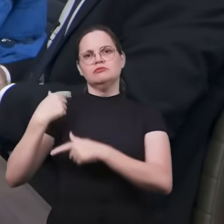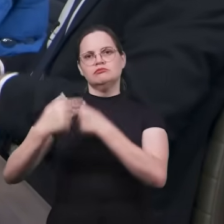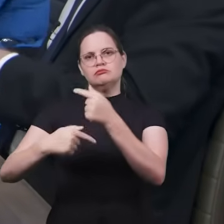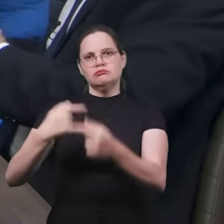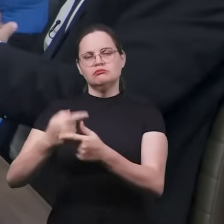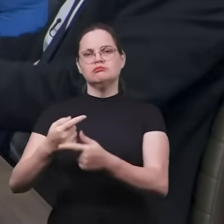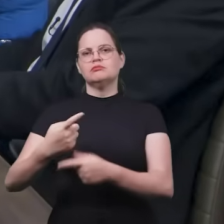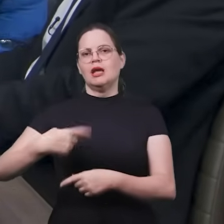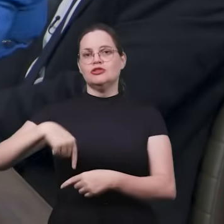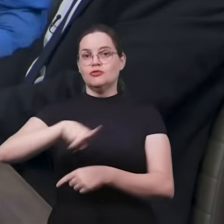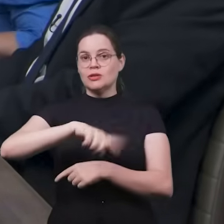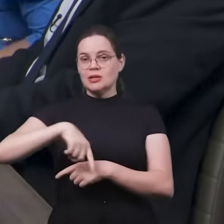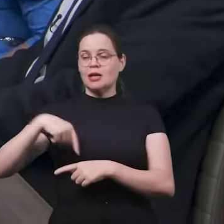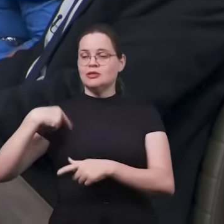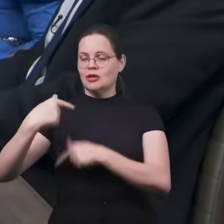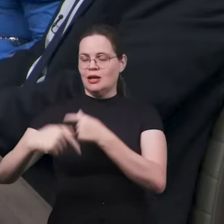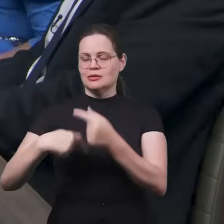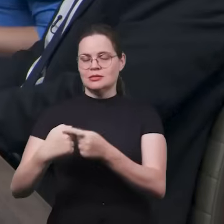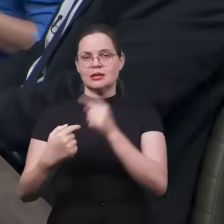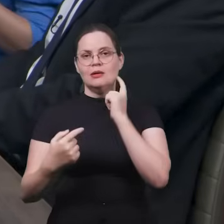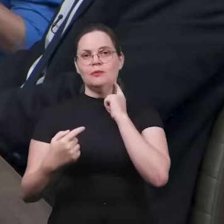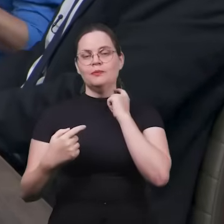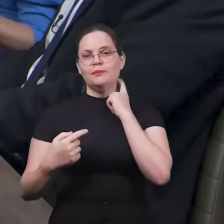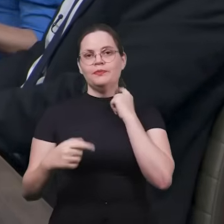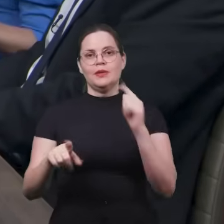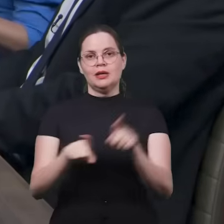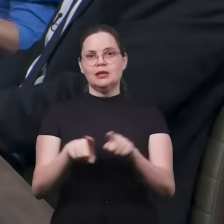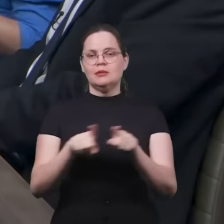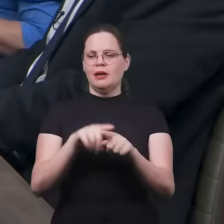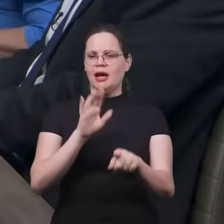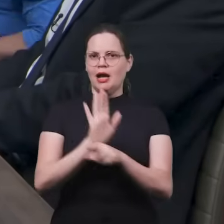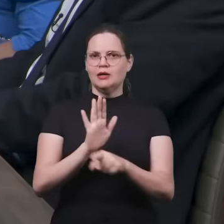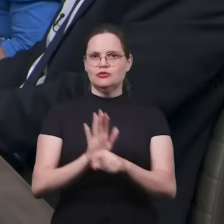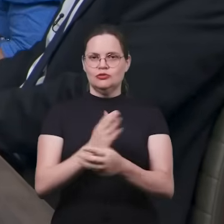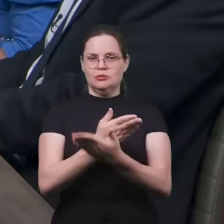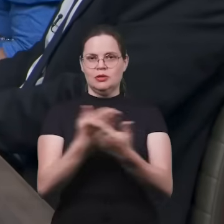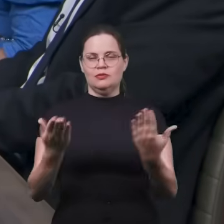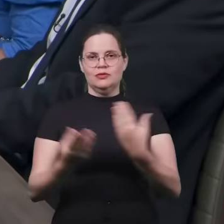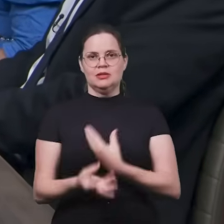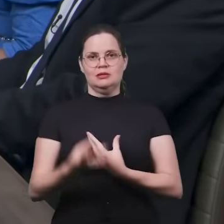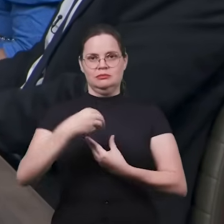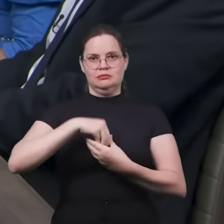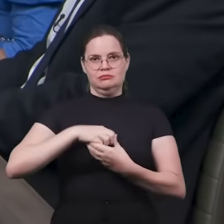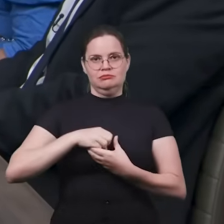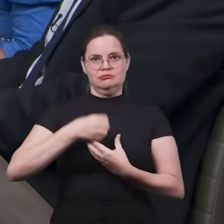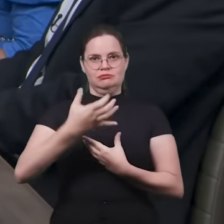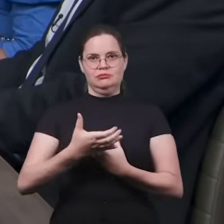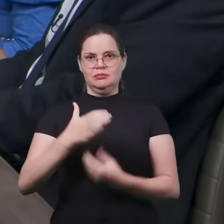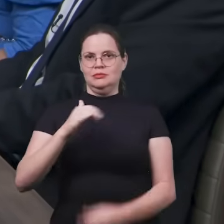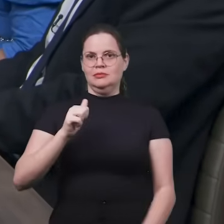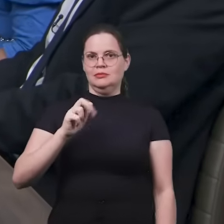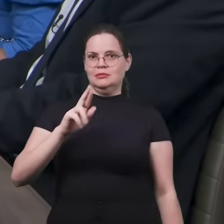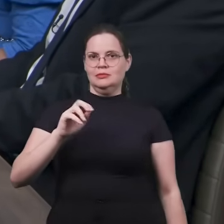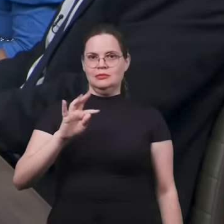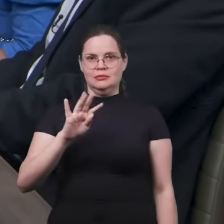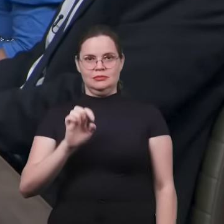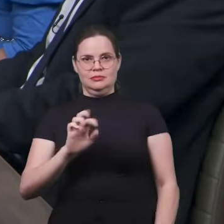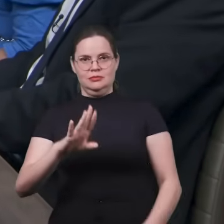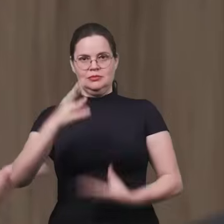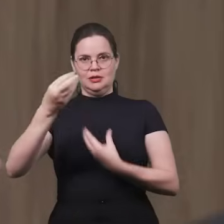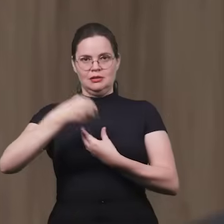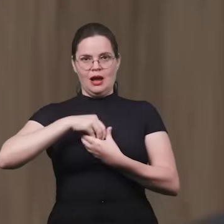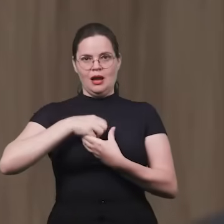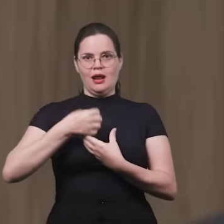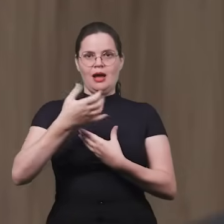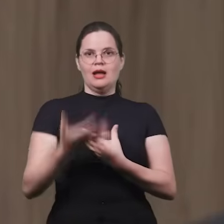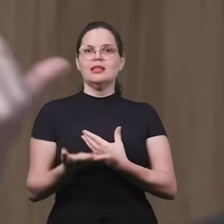geração, contribuem para formar o seu caráter como uma serva do Senhor. Pai do Senhor. Então, ter